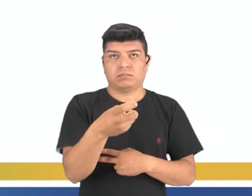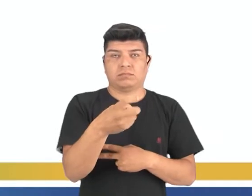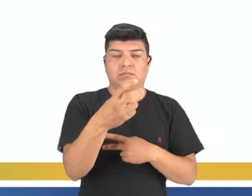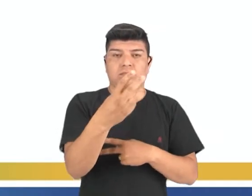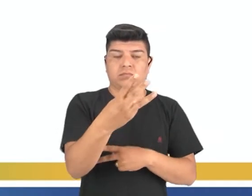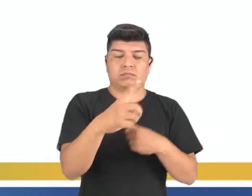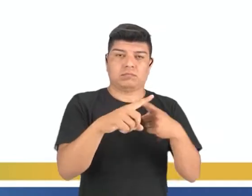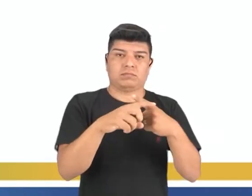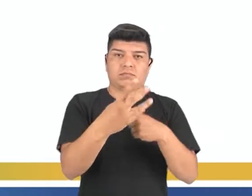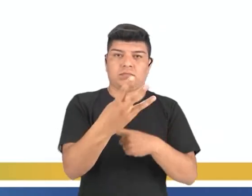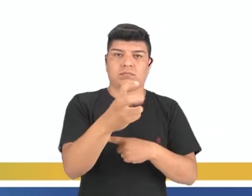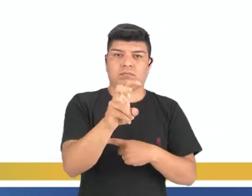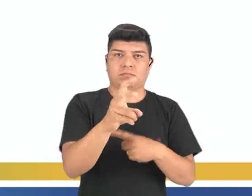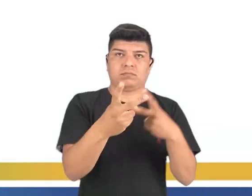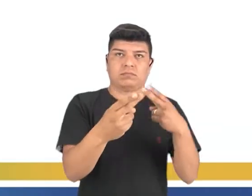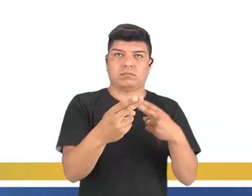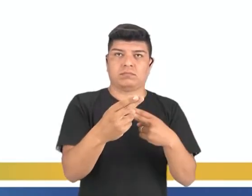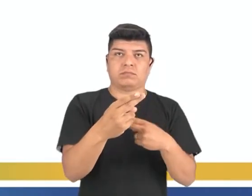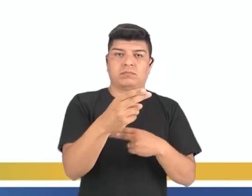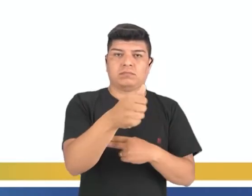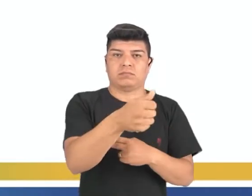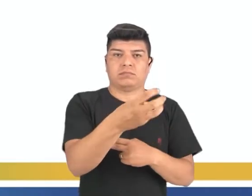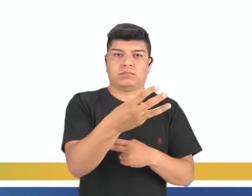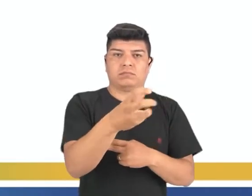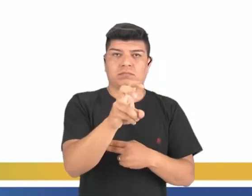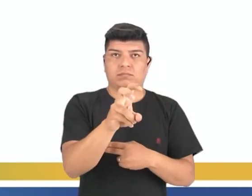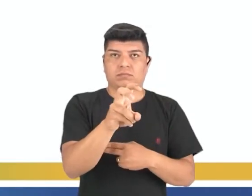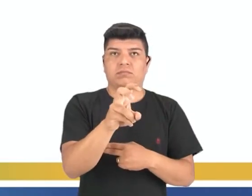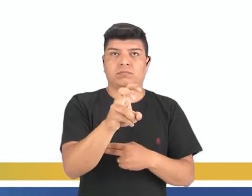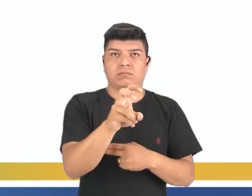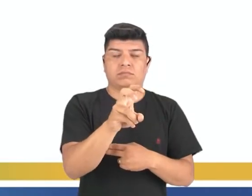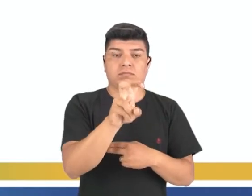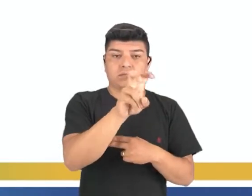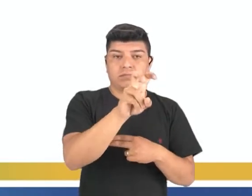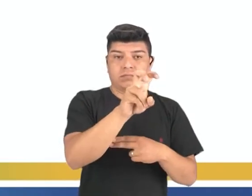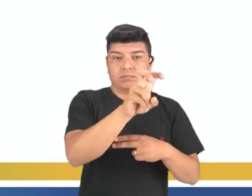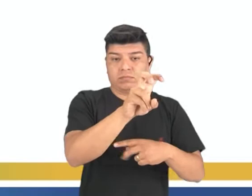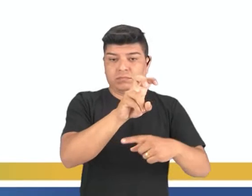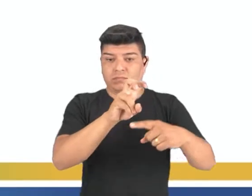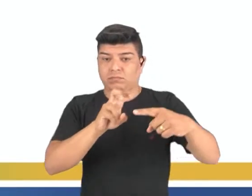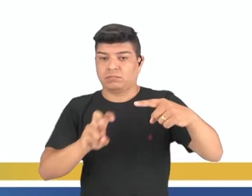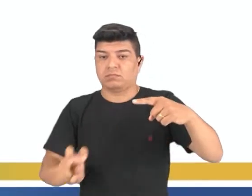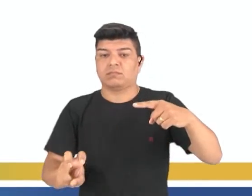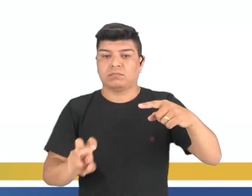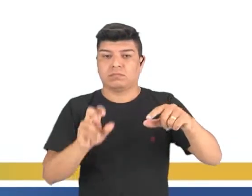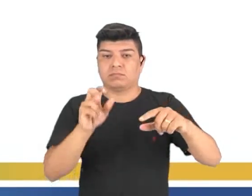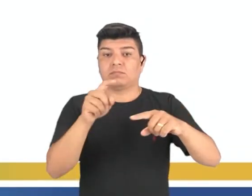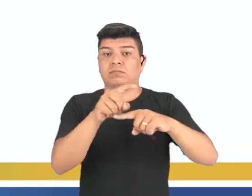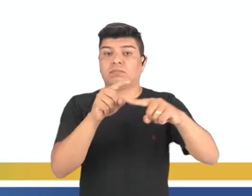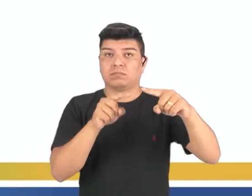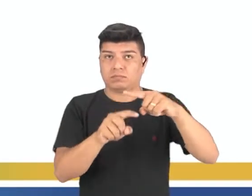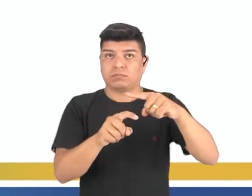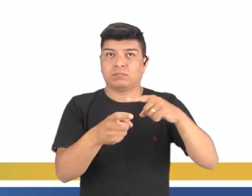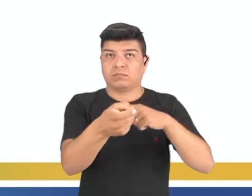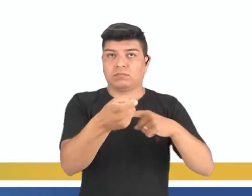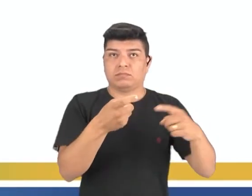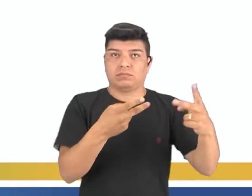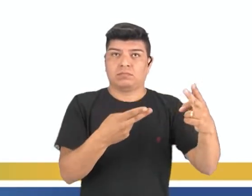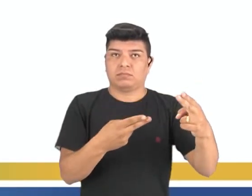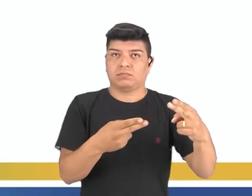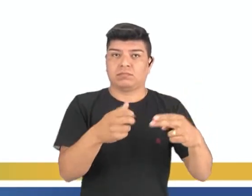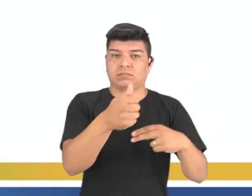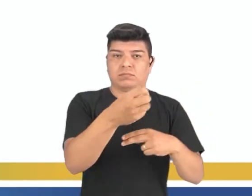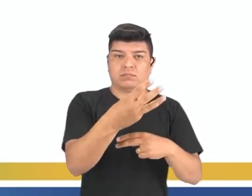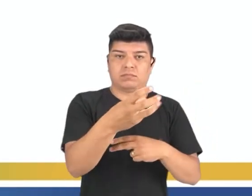a 135. O nosso 5 que está multiplicando x vai passar para o outro lado dividindo. Então, nós temos